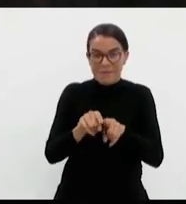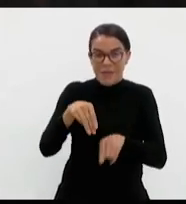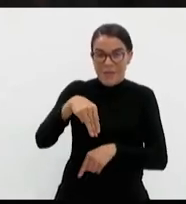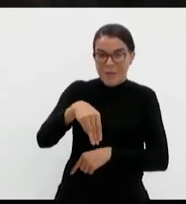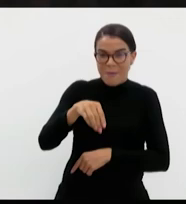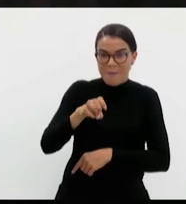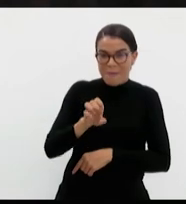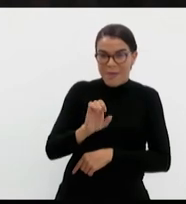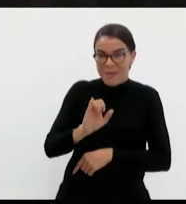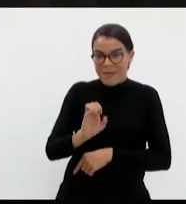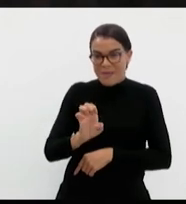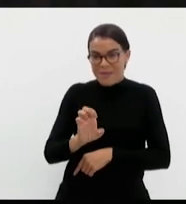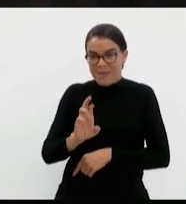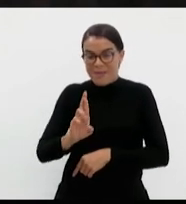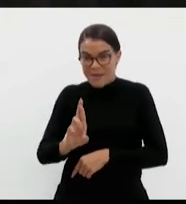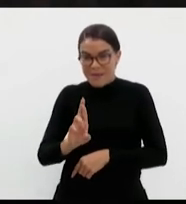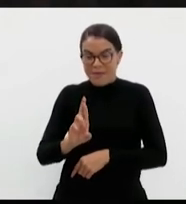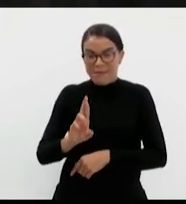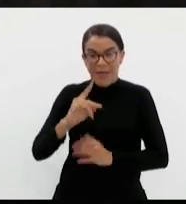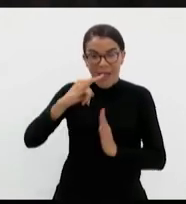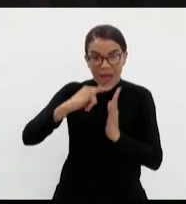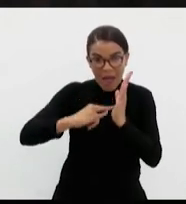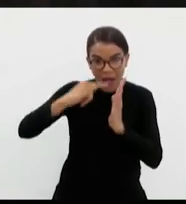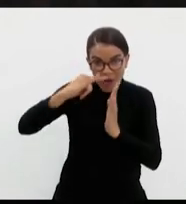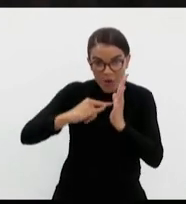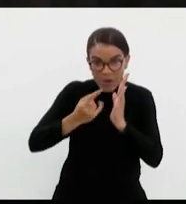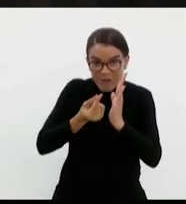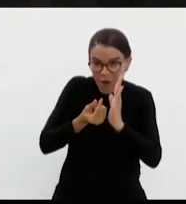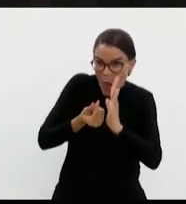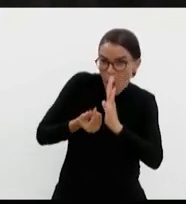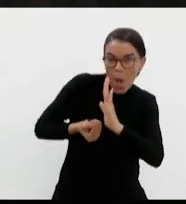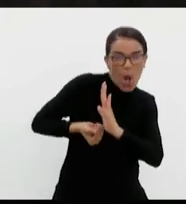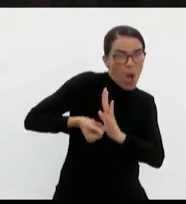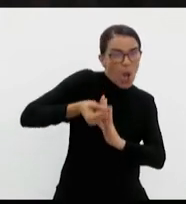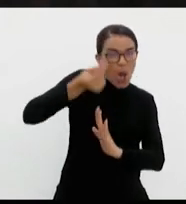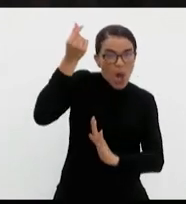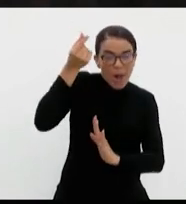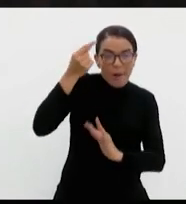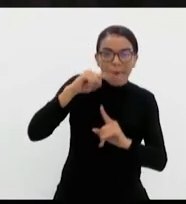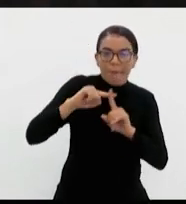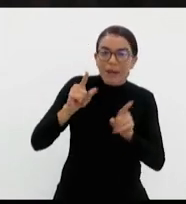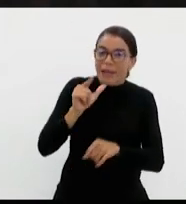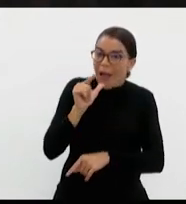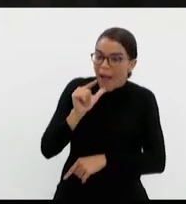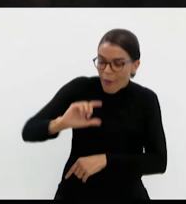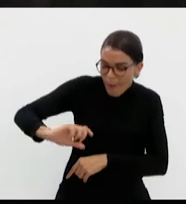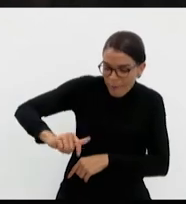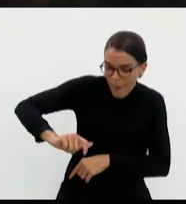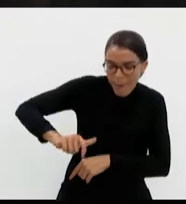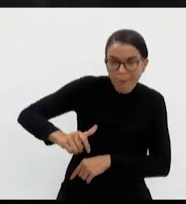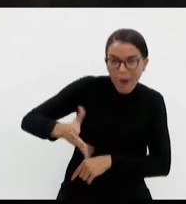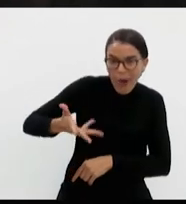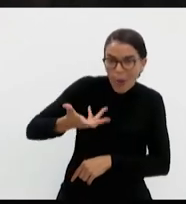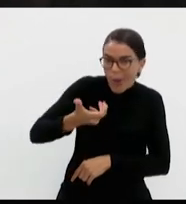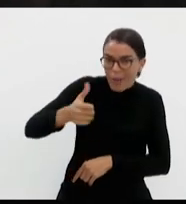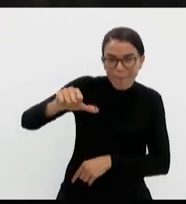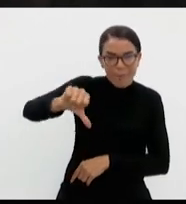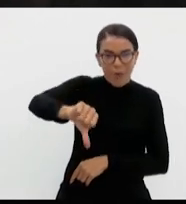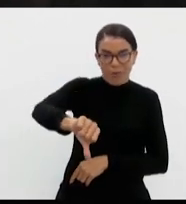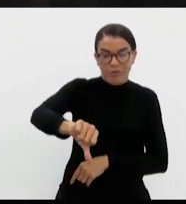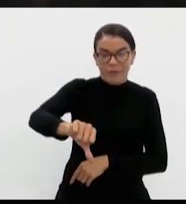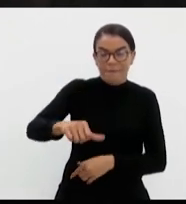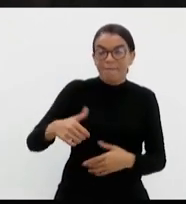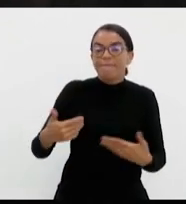Conta dobrou e o fornecimento de água piorou. Cadê a competência da